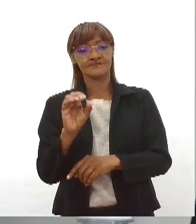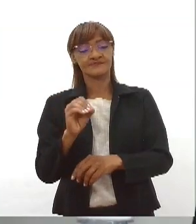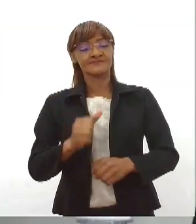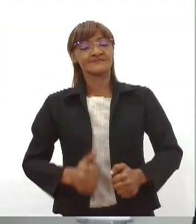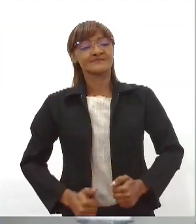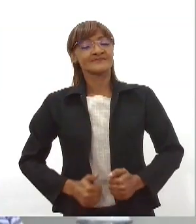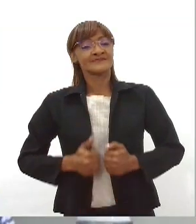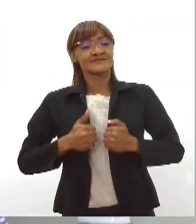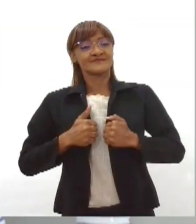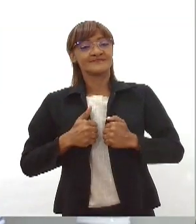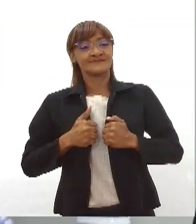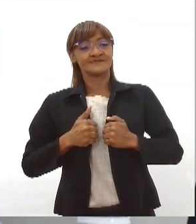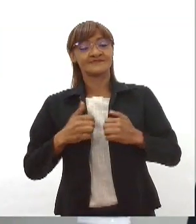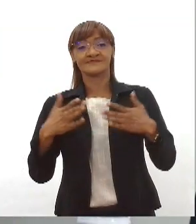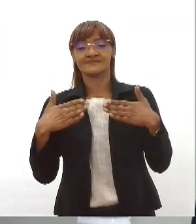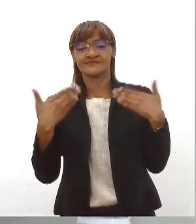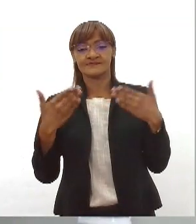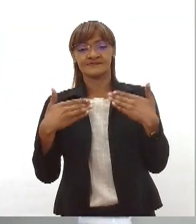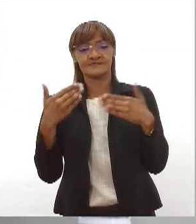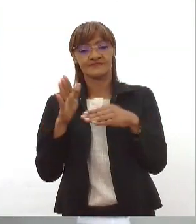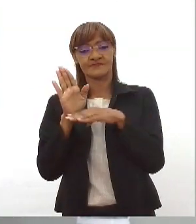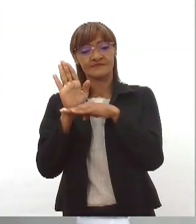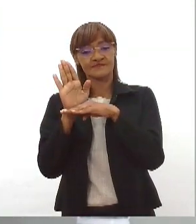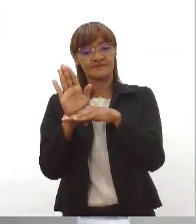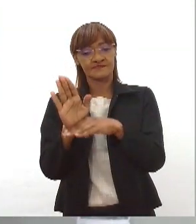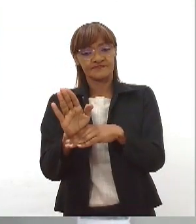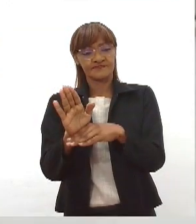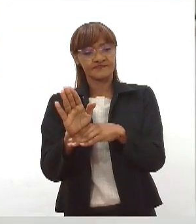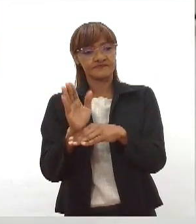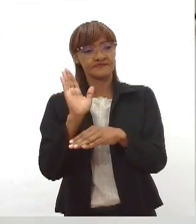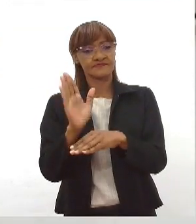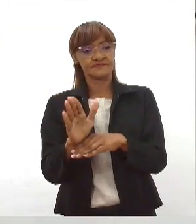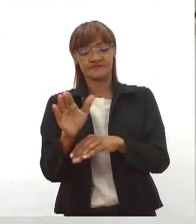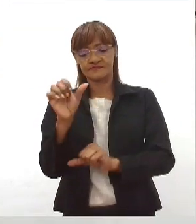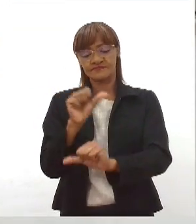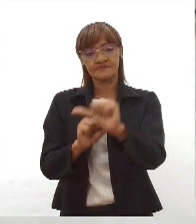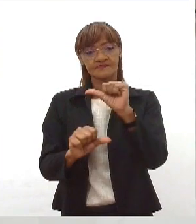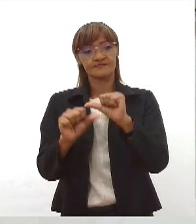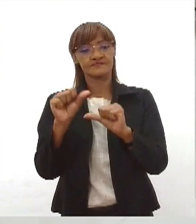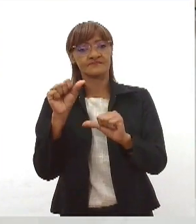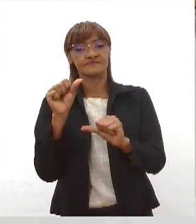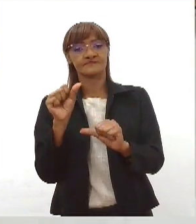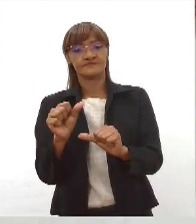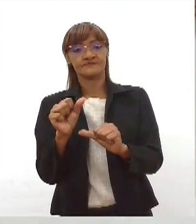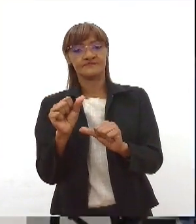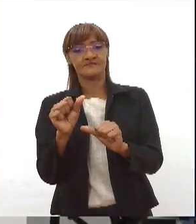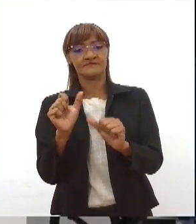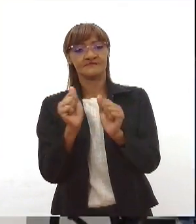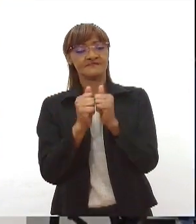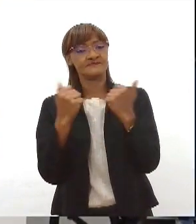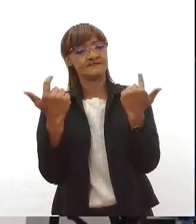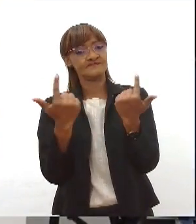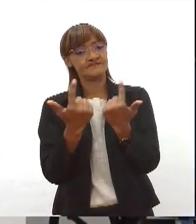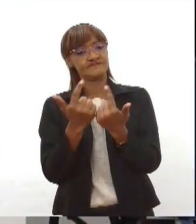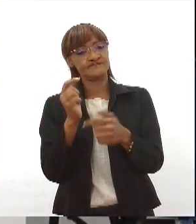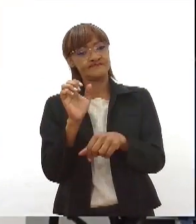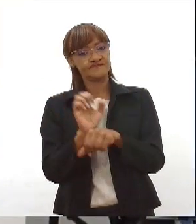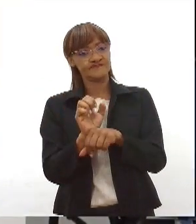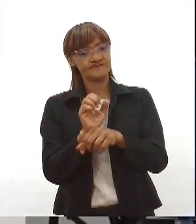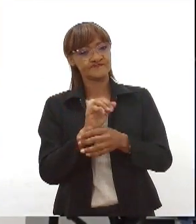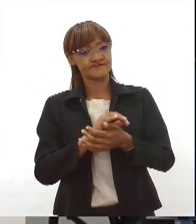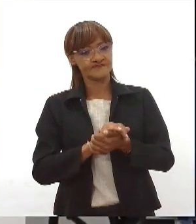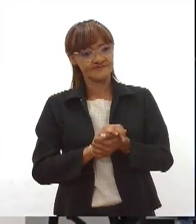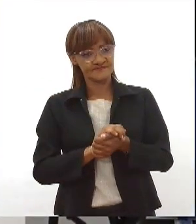em ter ajudado no processo de transformação do Legislativo Estadual fic satisfeito